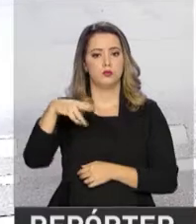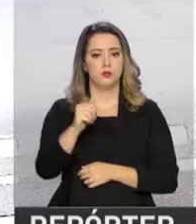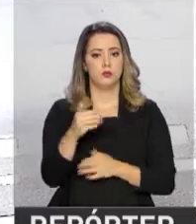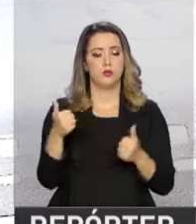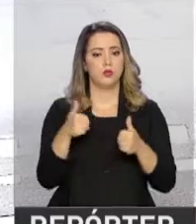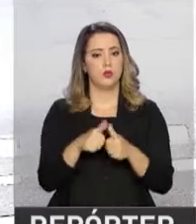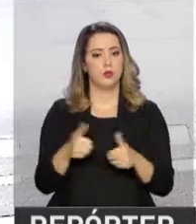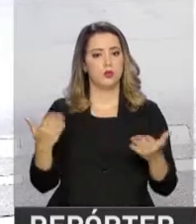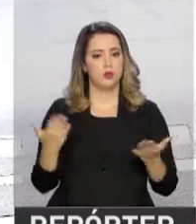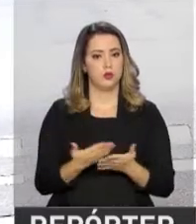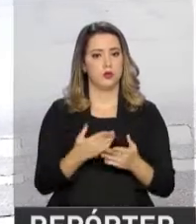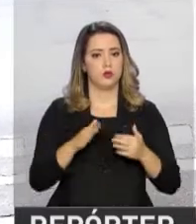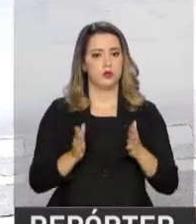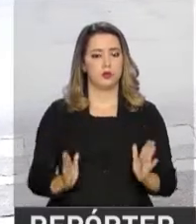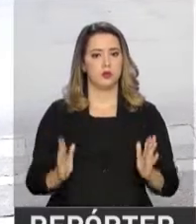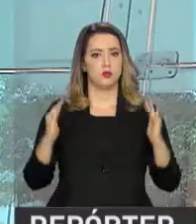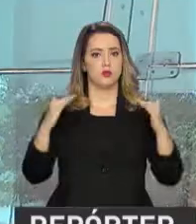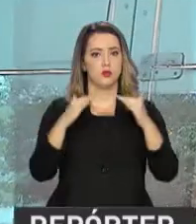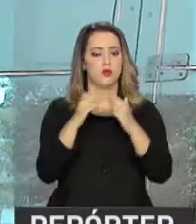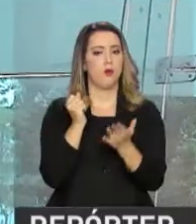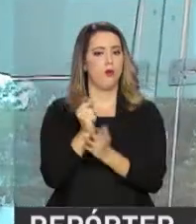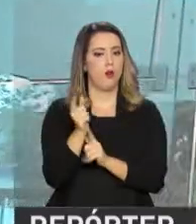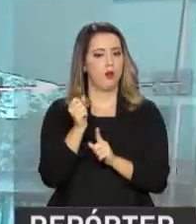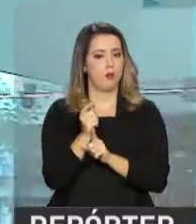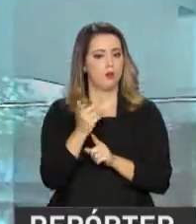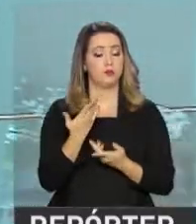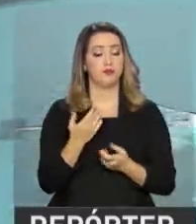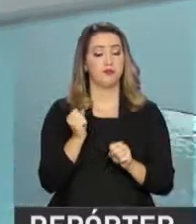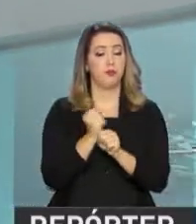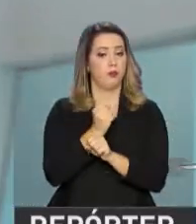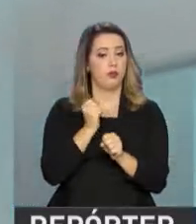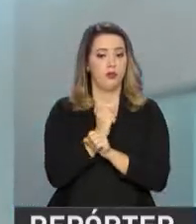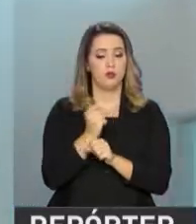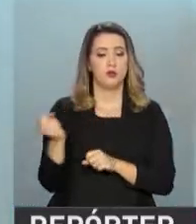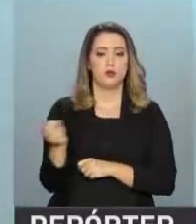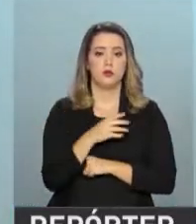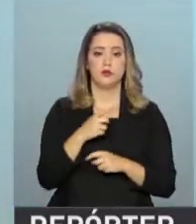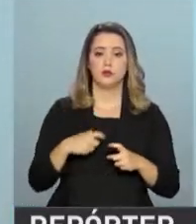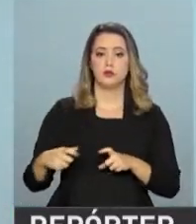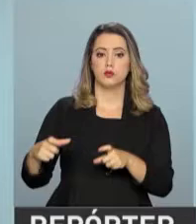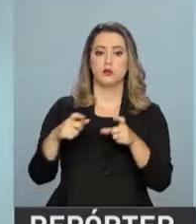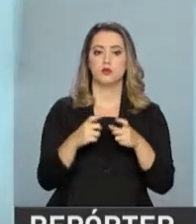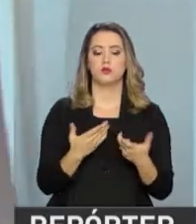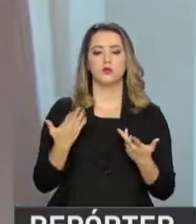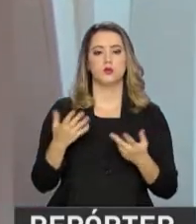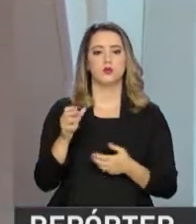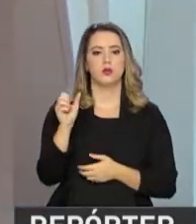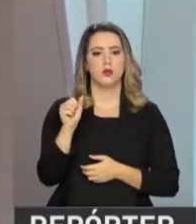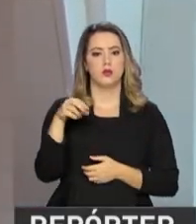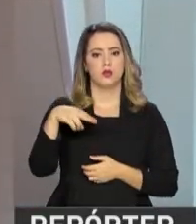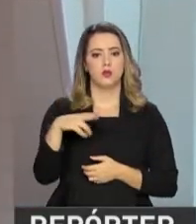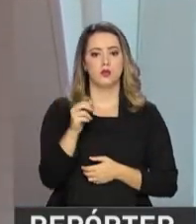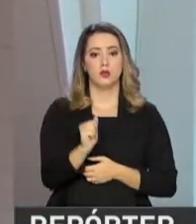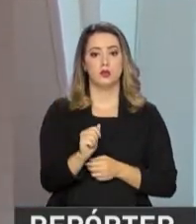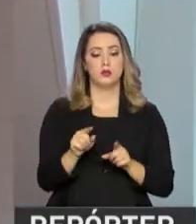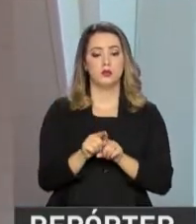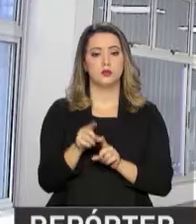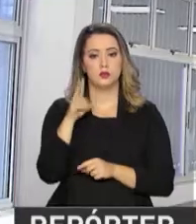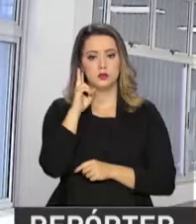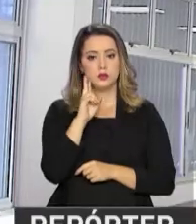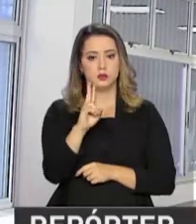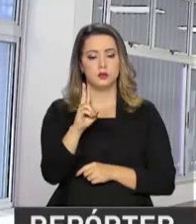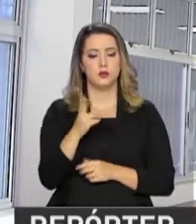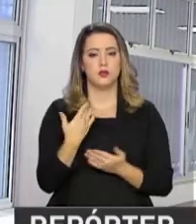hoje estão em prédios alugados para a construção das novas edificações a agência levou em consideração